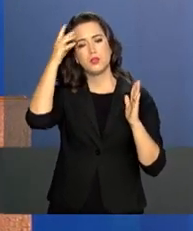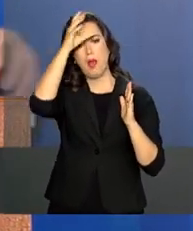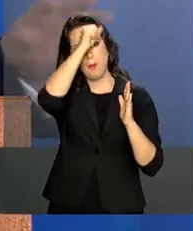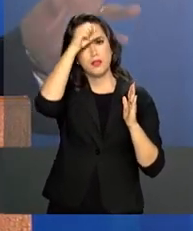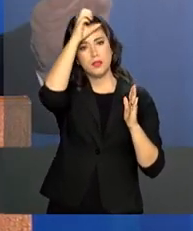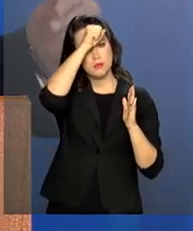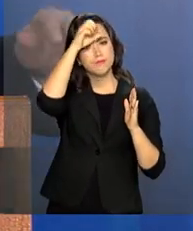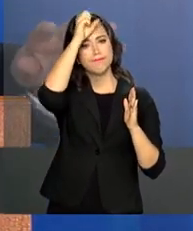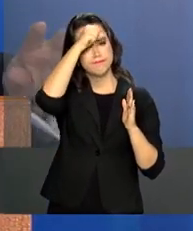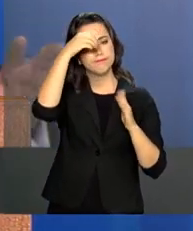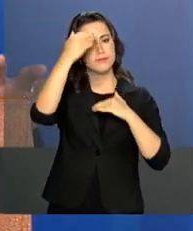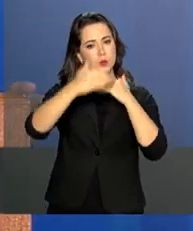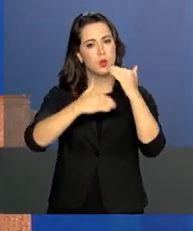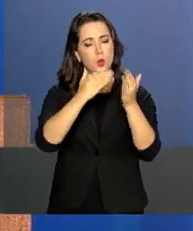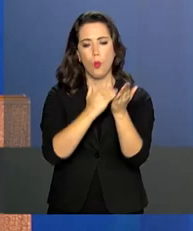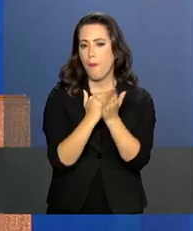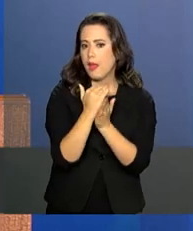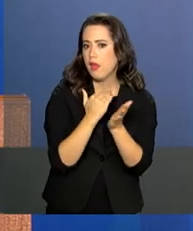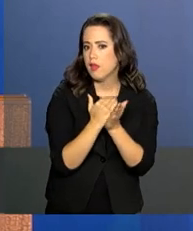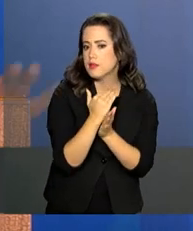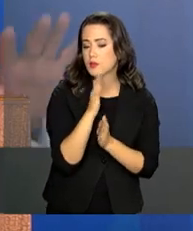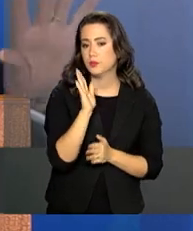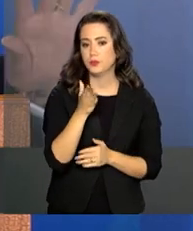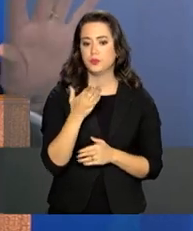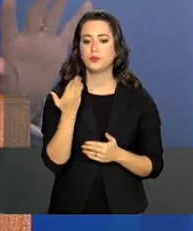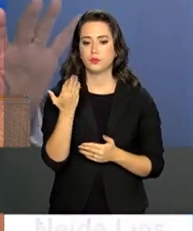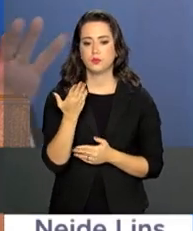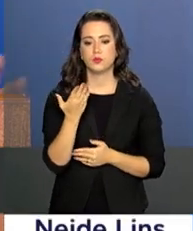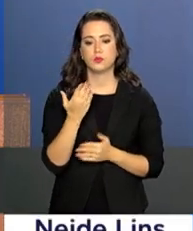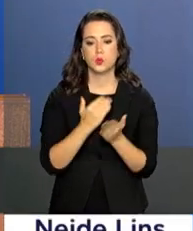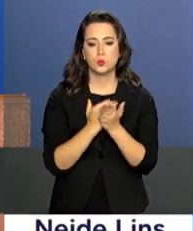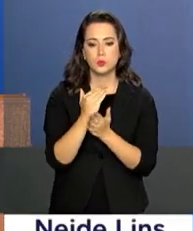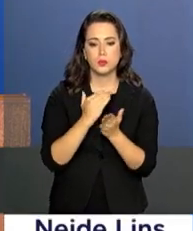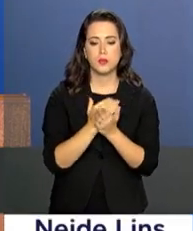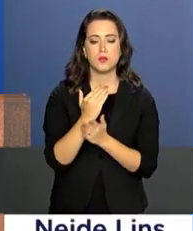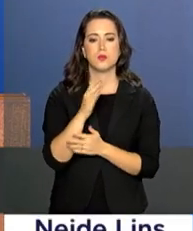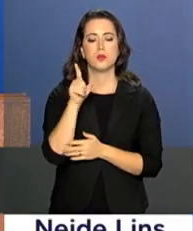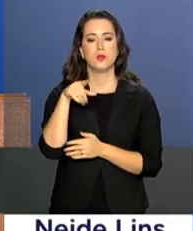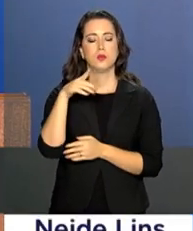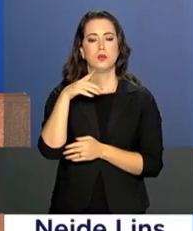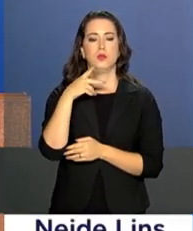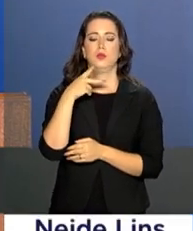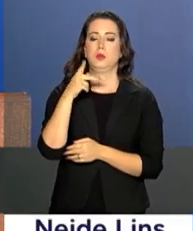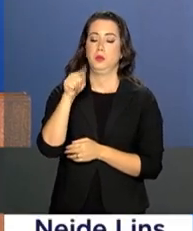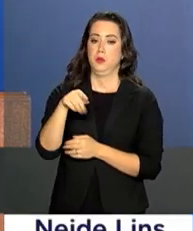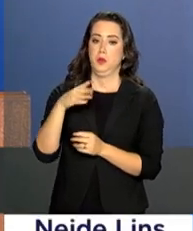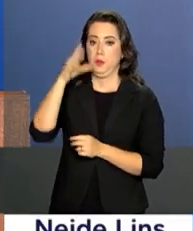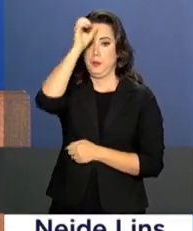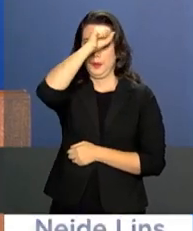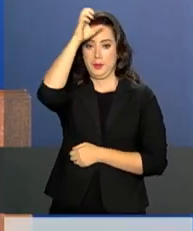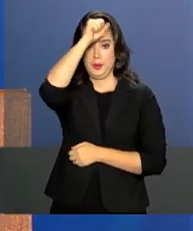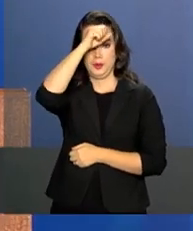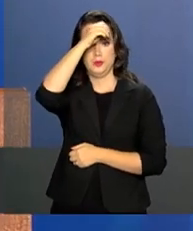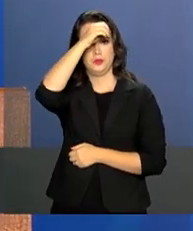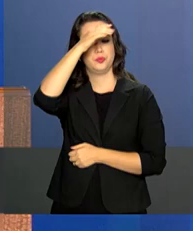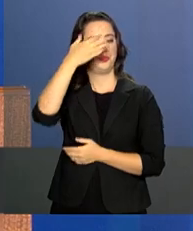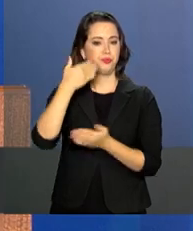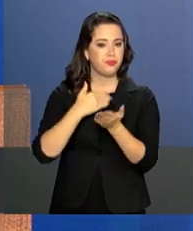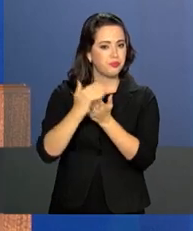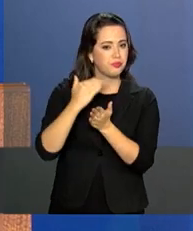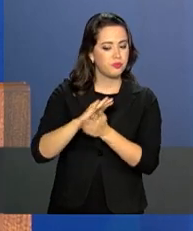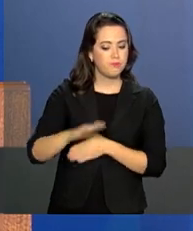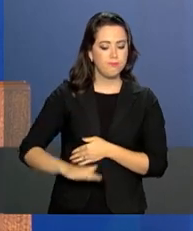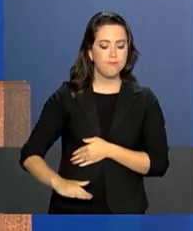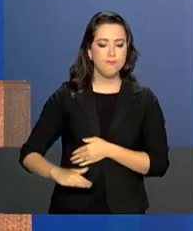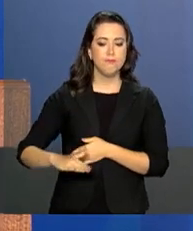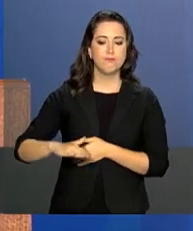e se formando logo no início essa coisa assim logo no início do seu aprendizado porque é